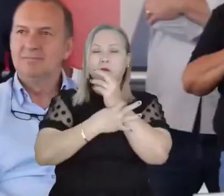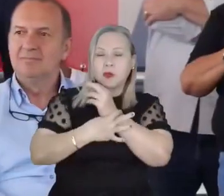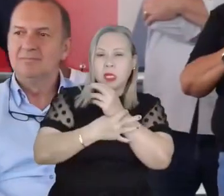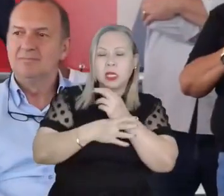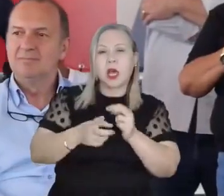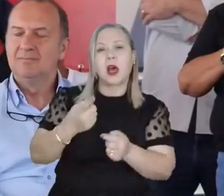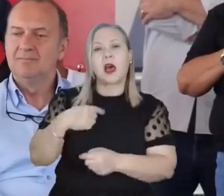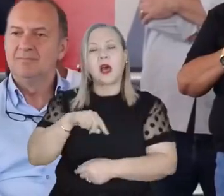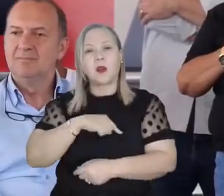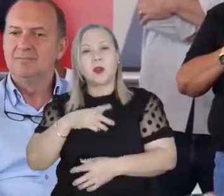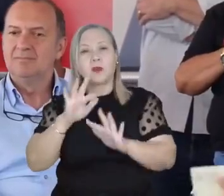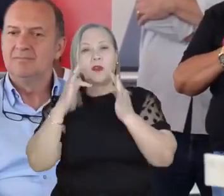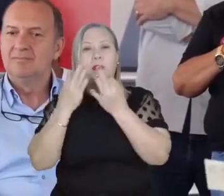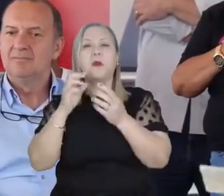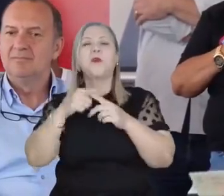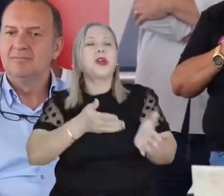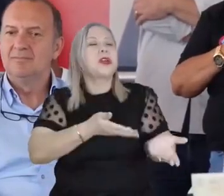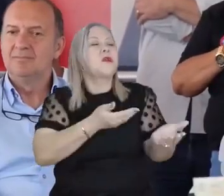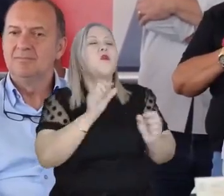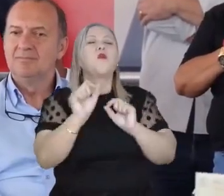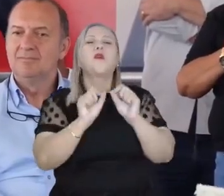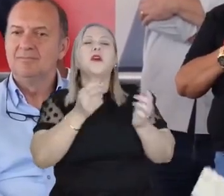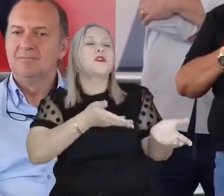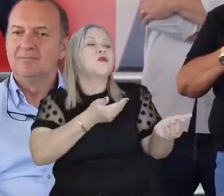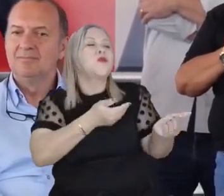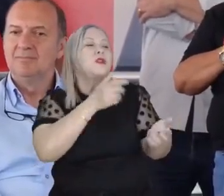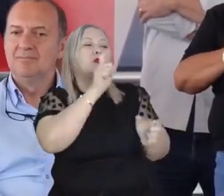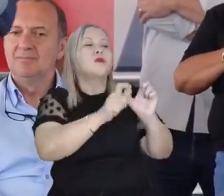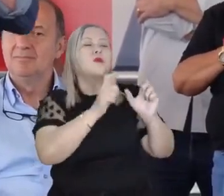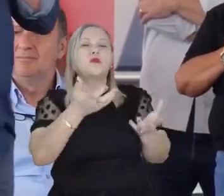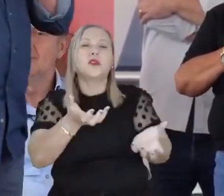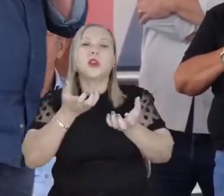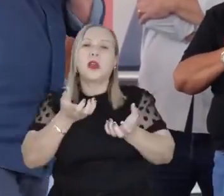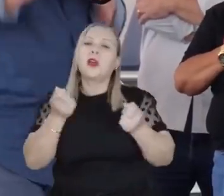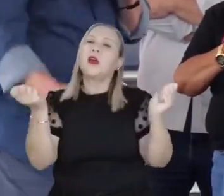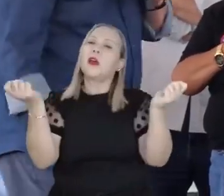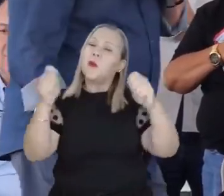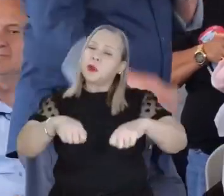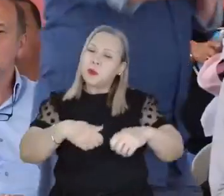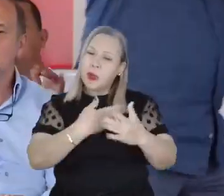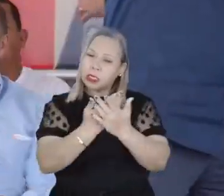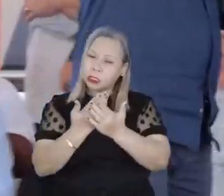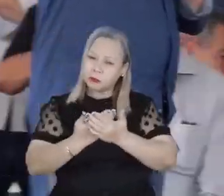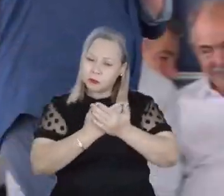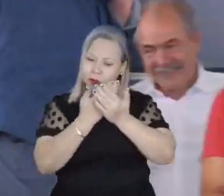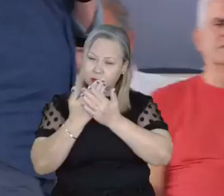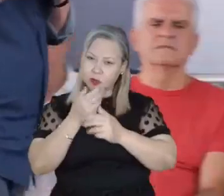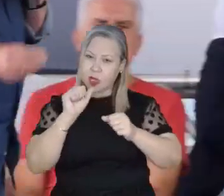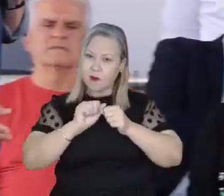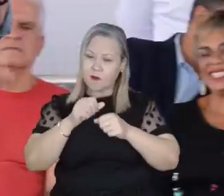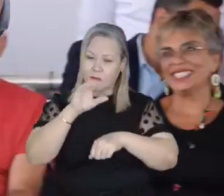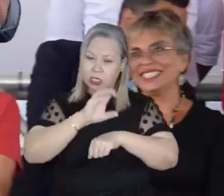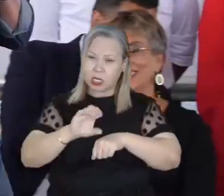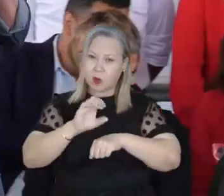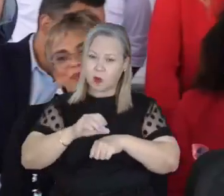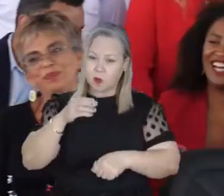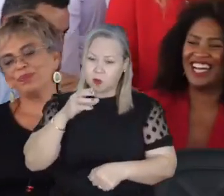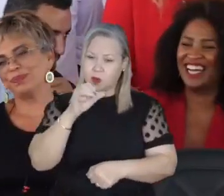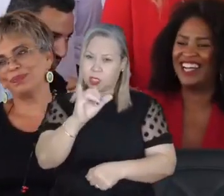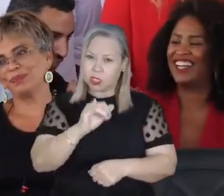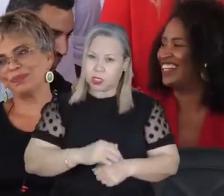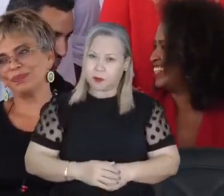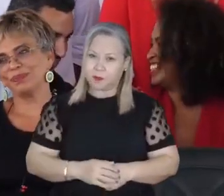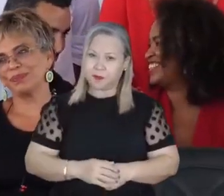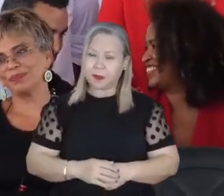quer? A juventude quer ter possibilidade de estudar, quer fazer um curso científico, quer fazer universidade e